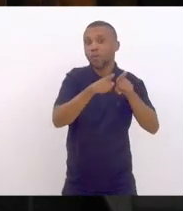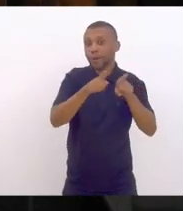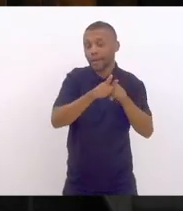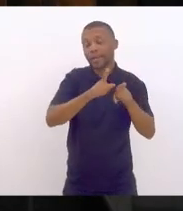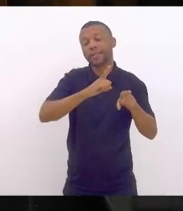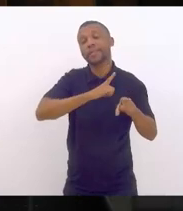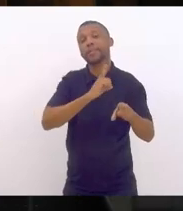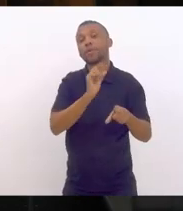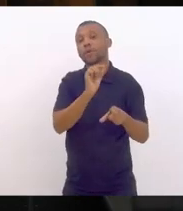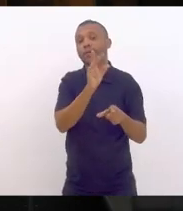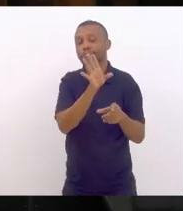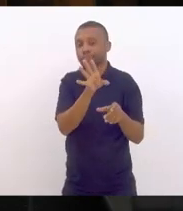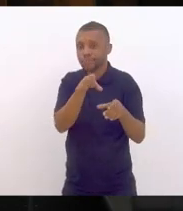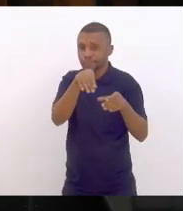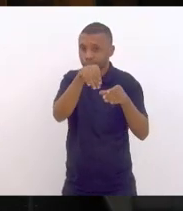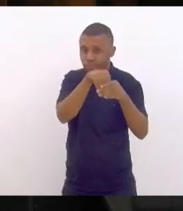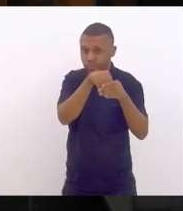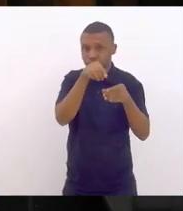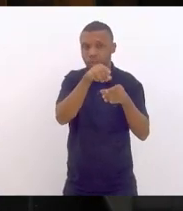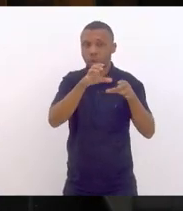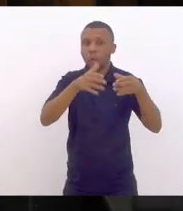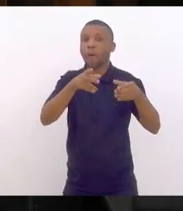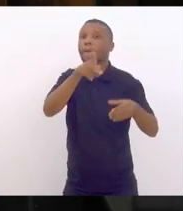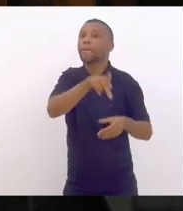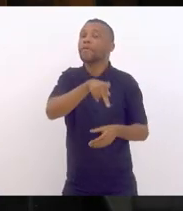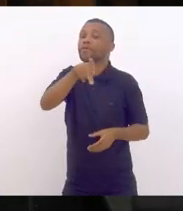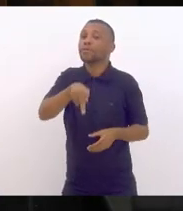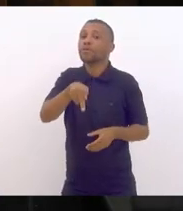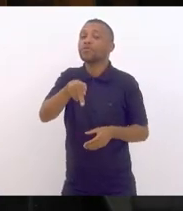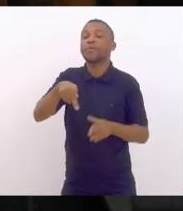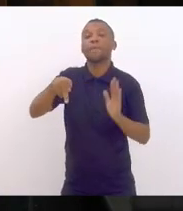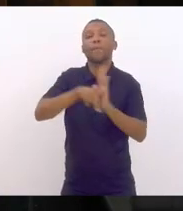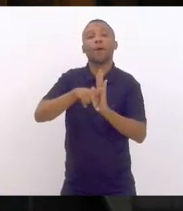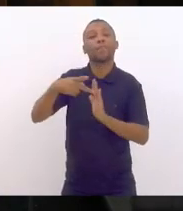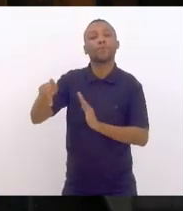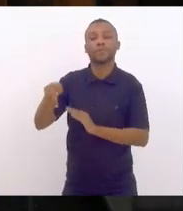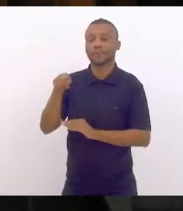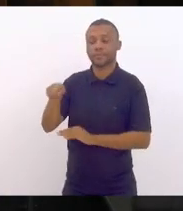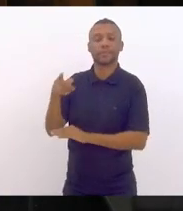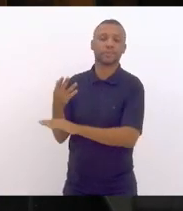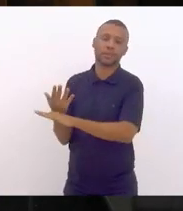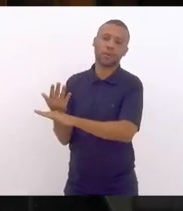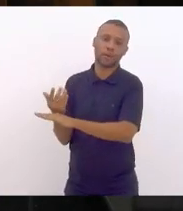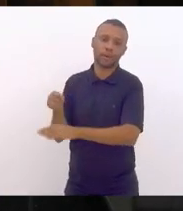corpo do corpo docente da UERJ